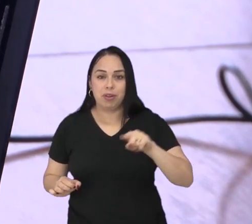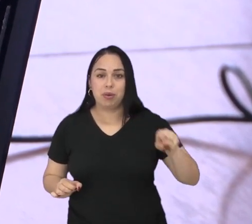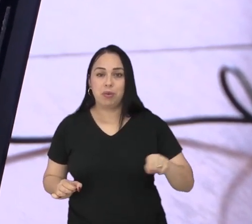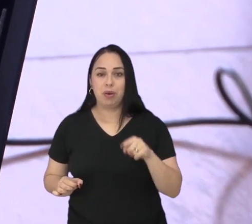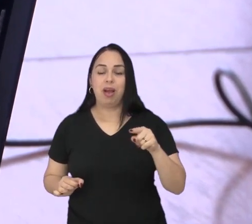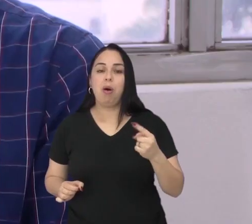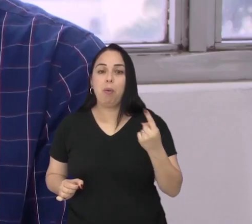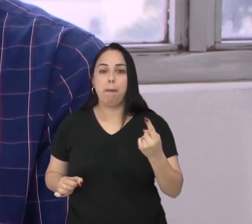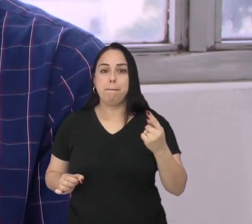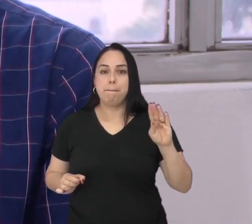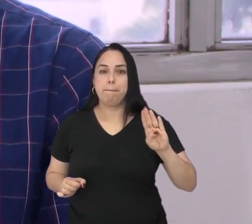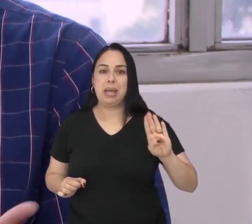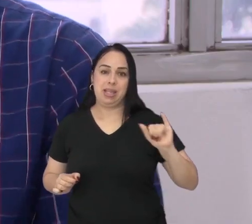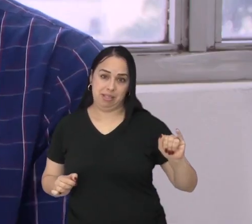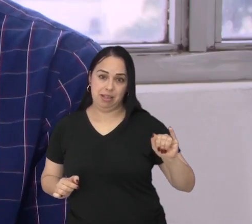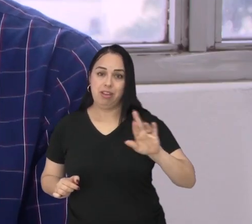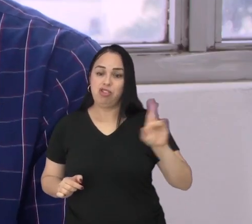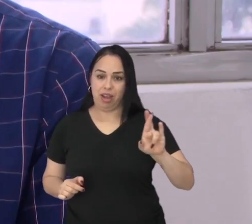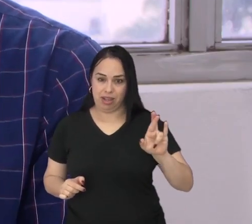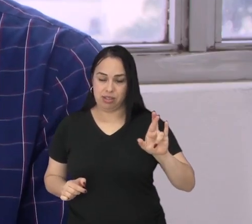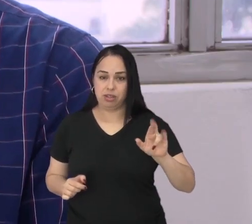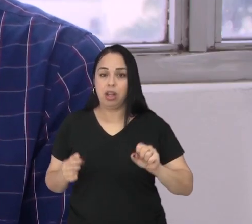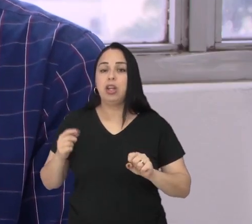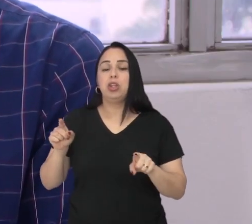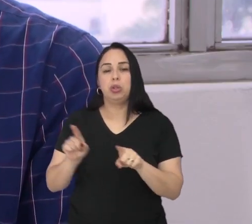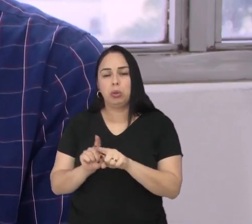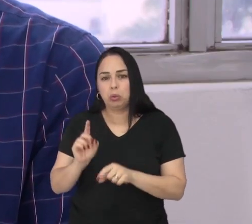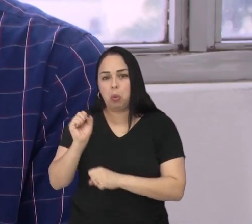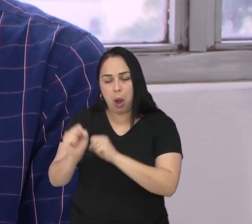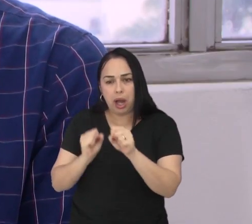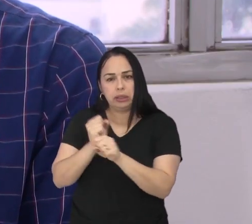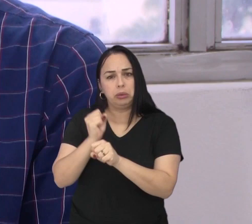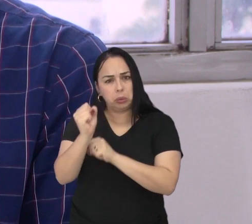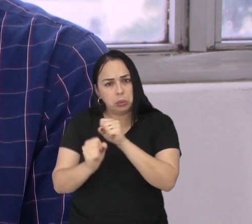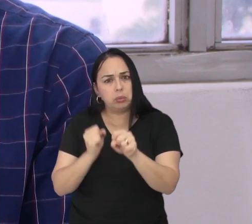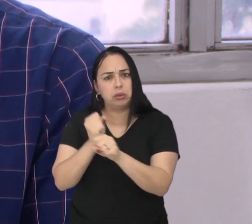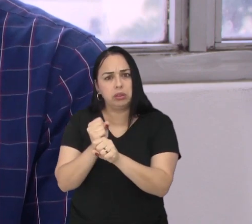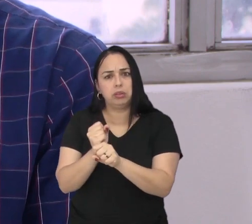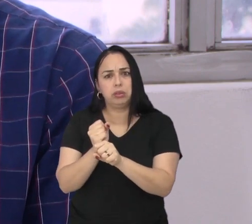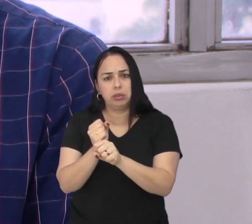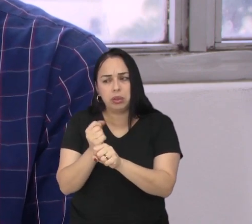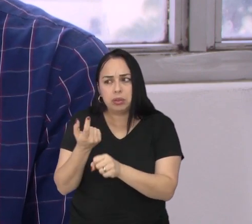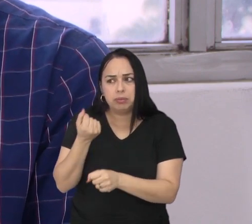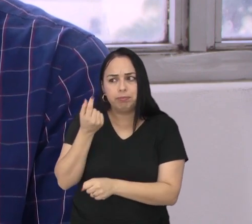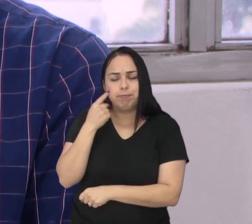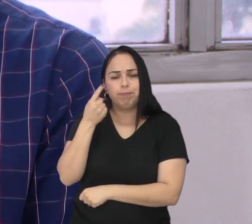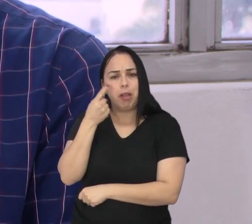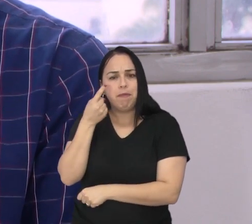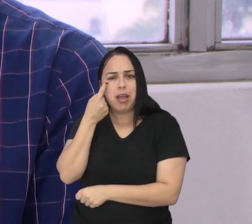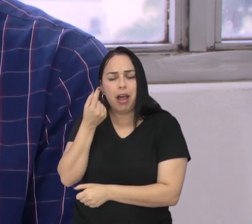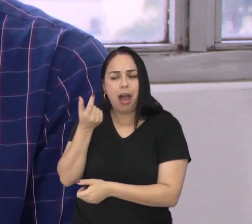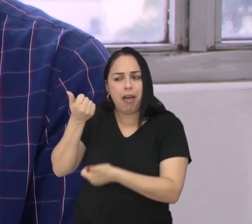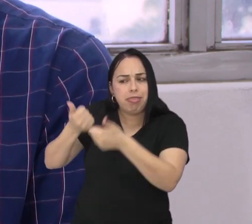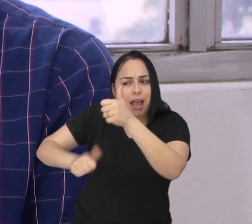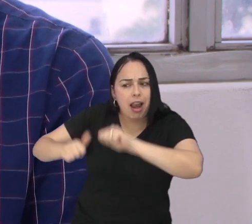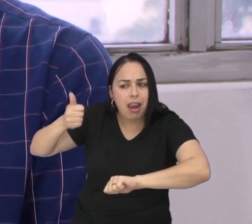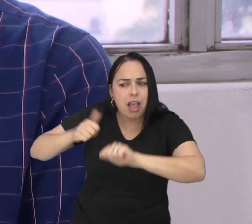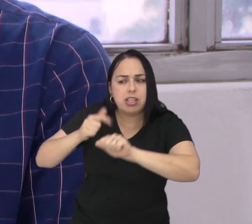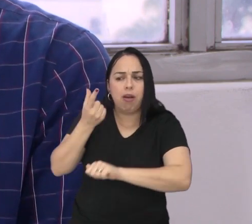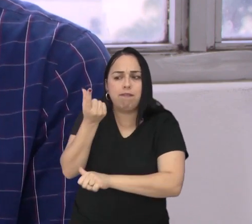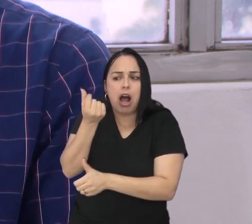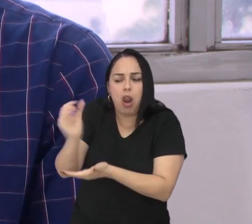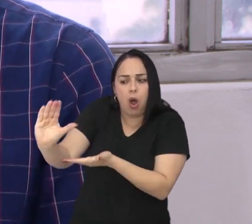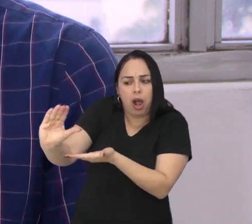de reais. Todo ano a gente revisa os valores de receita que o município vai